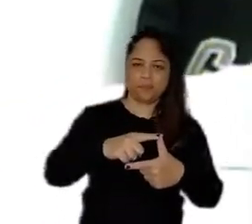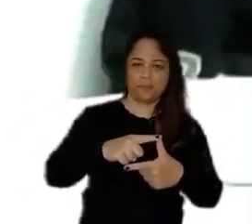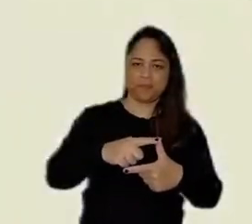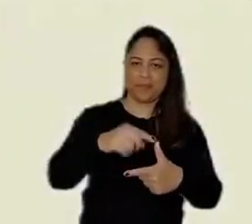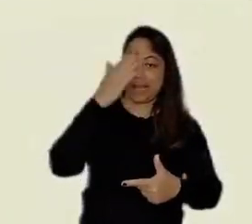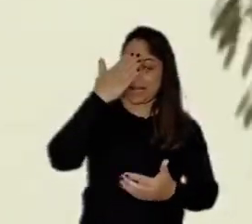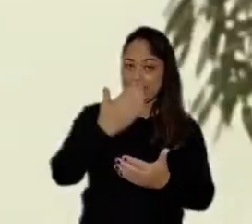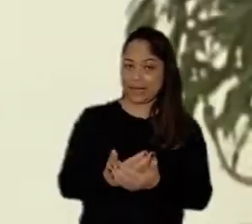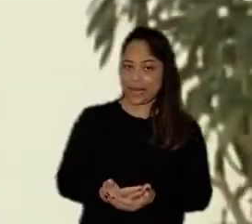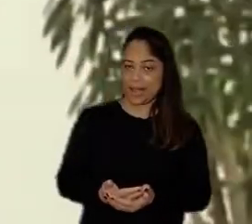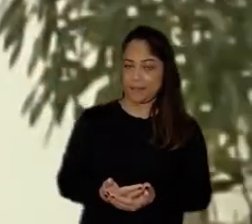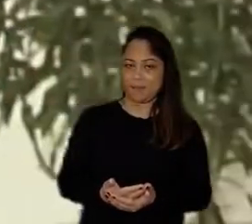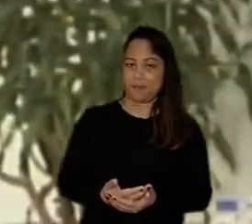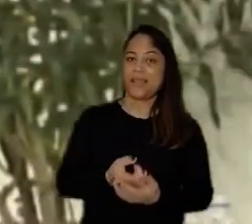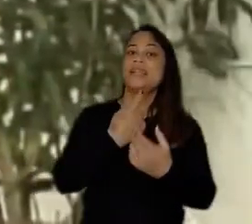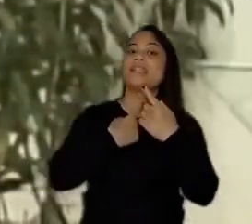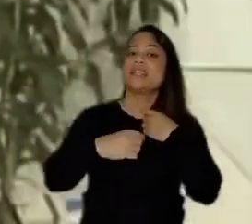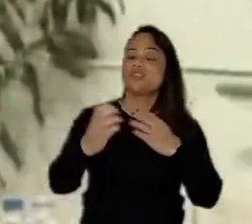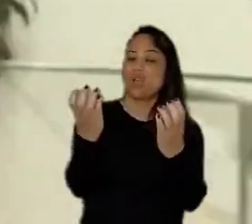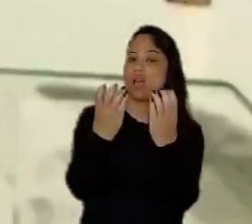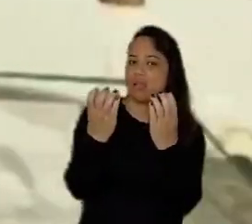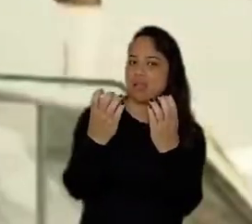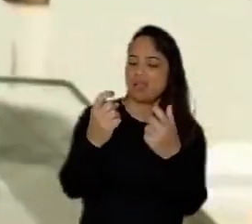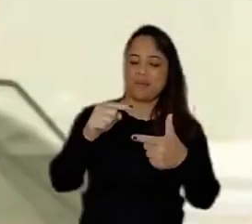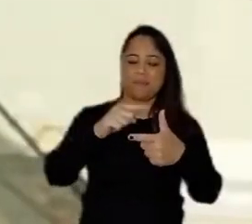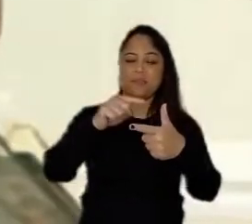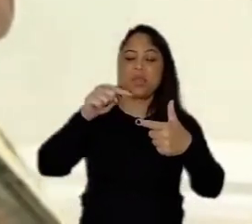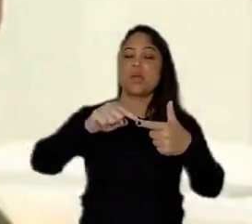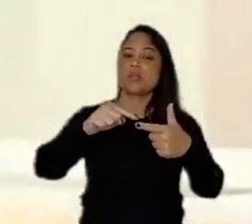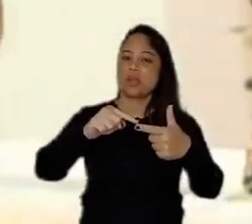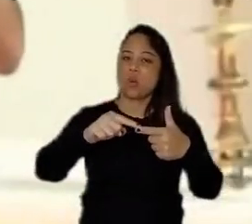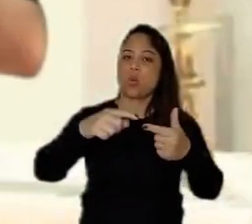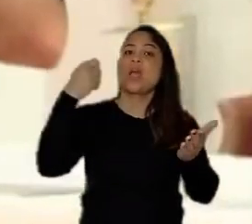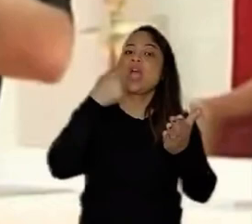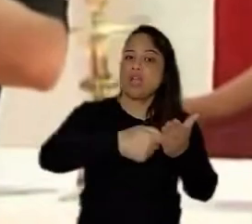E qual é? Vamos, eu tenho 15 minutos só. Quem é?